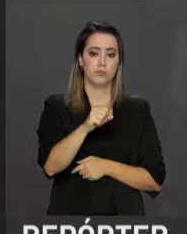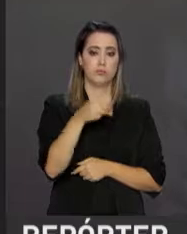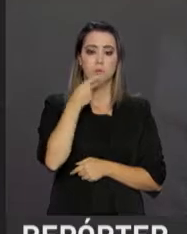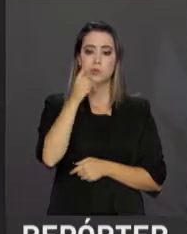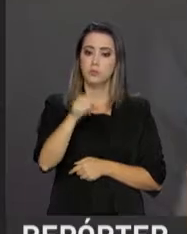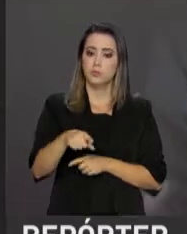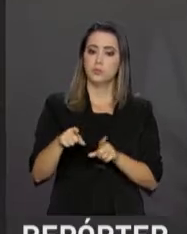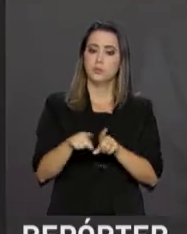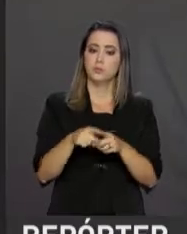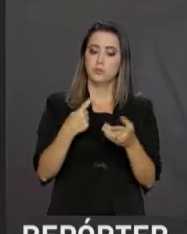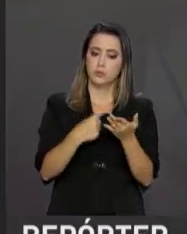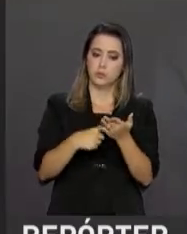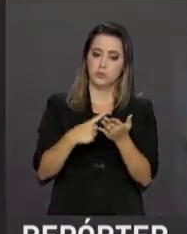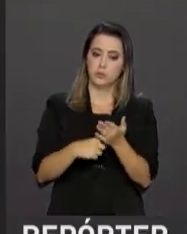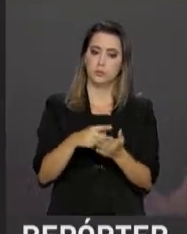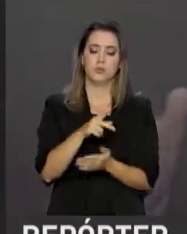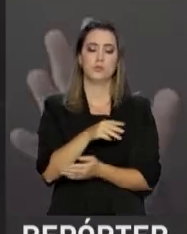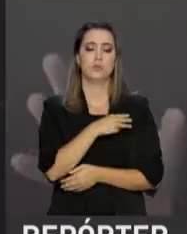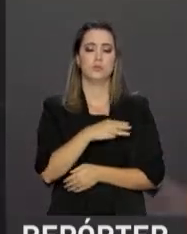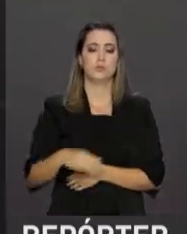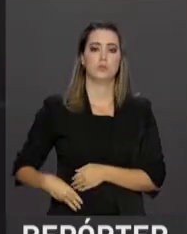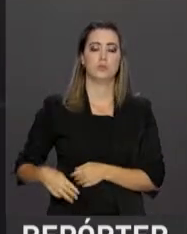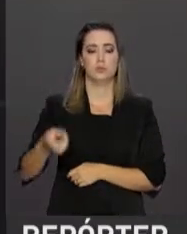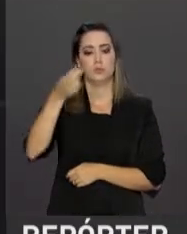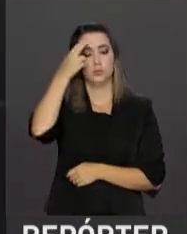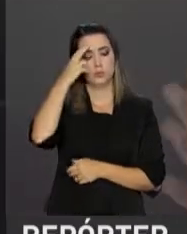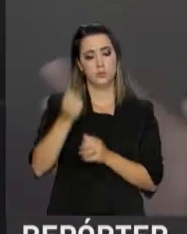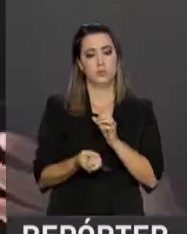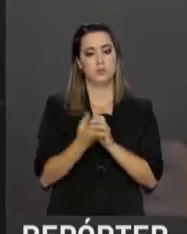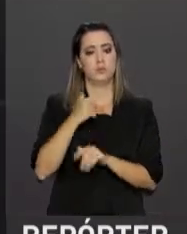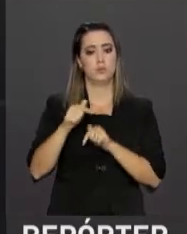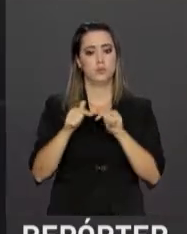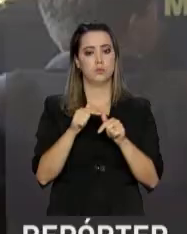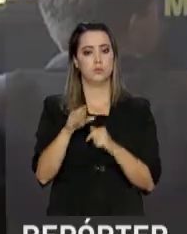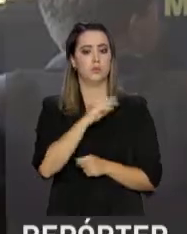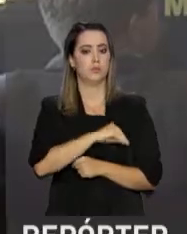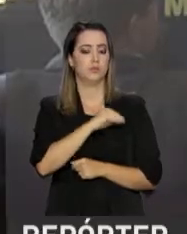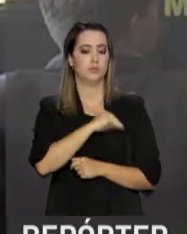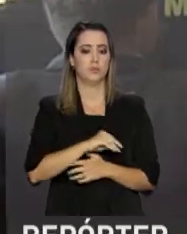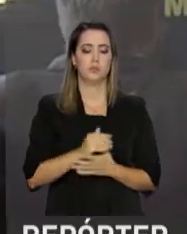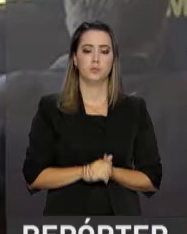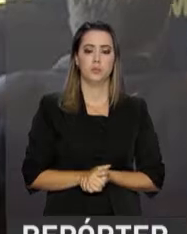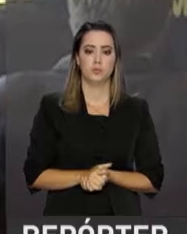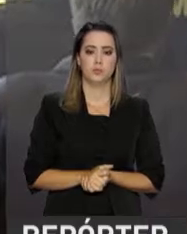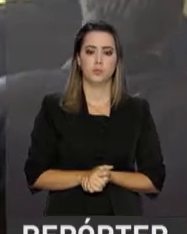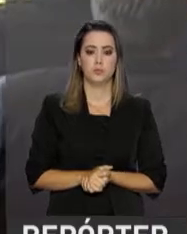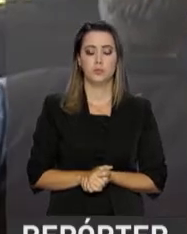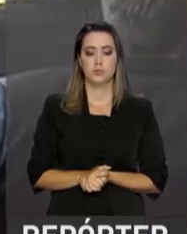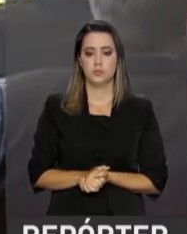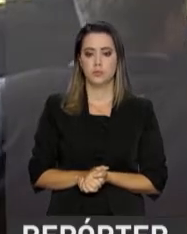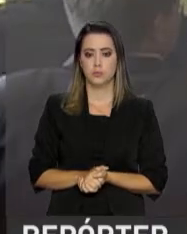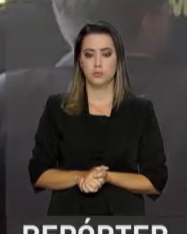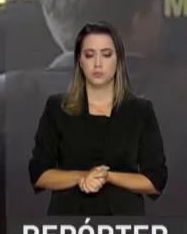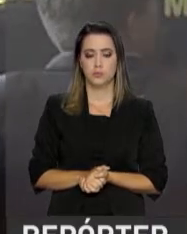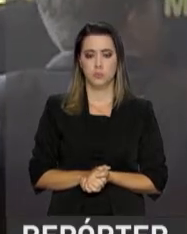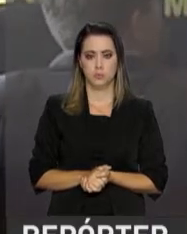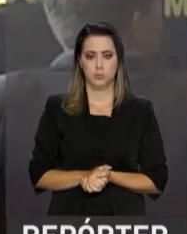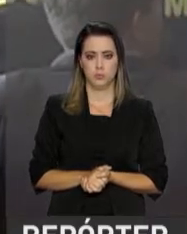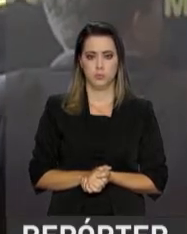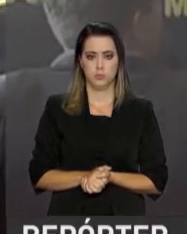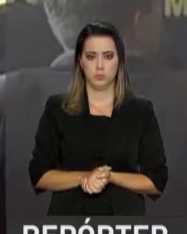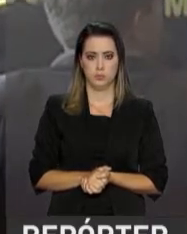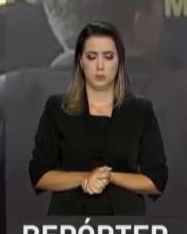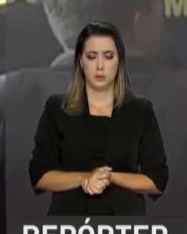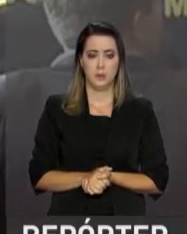reforçou o compromisso do ministério da cultura para a geração de emprego e renda além dos benefícios que esses eventos